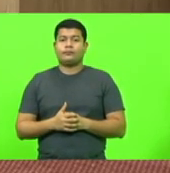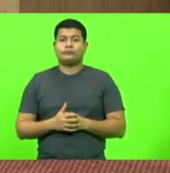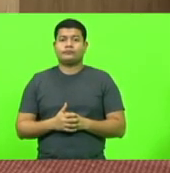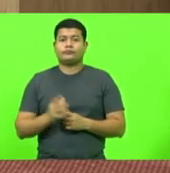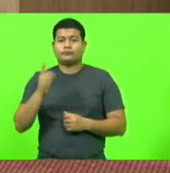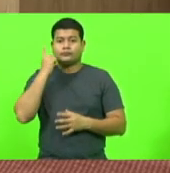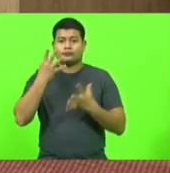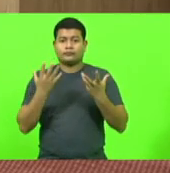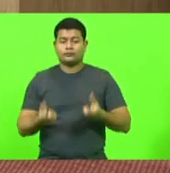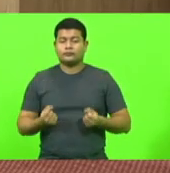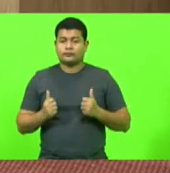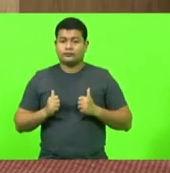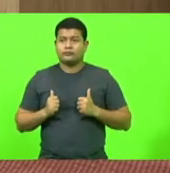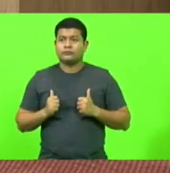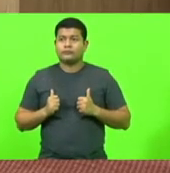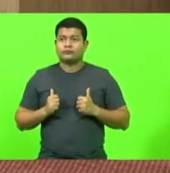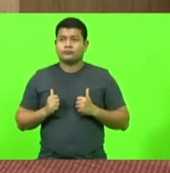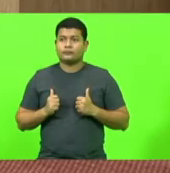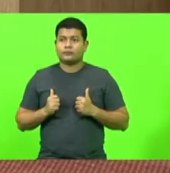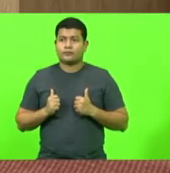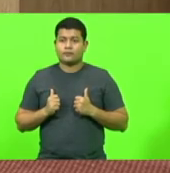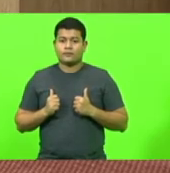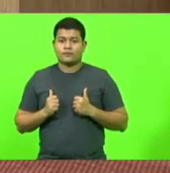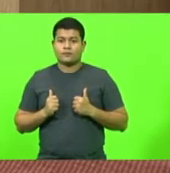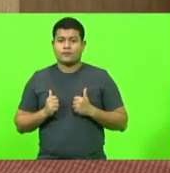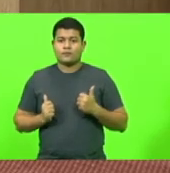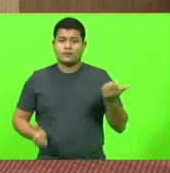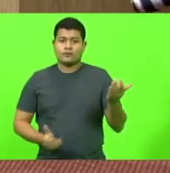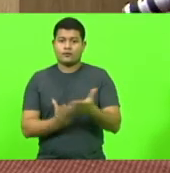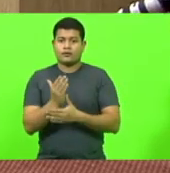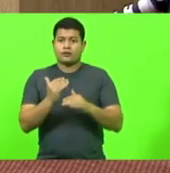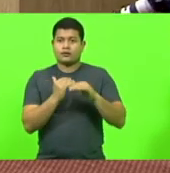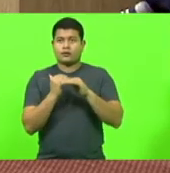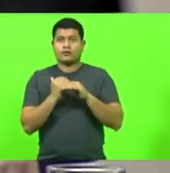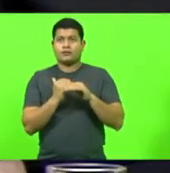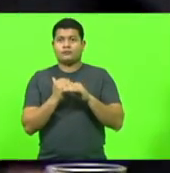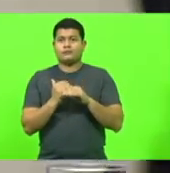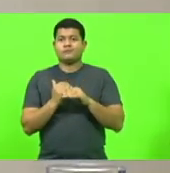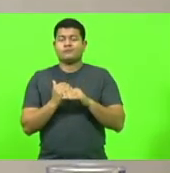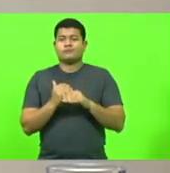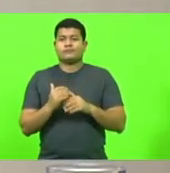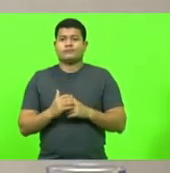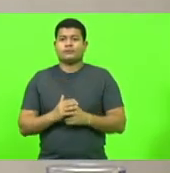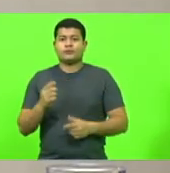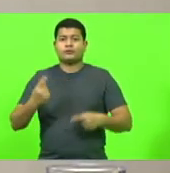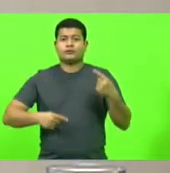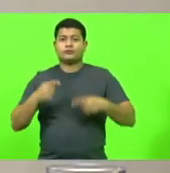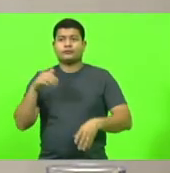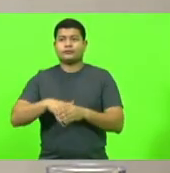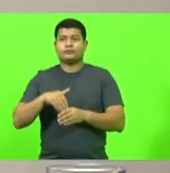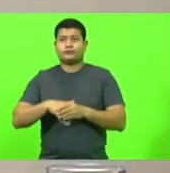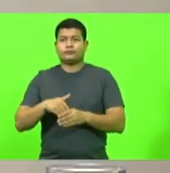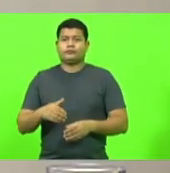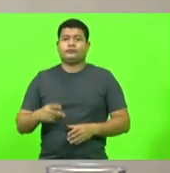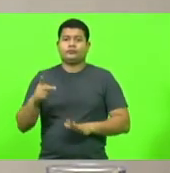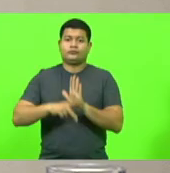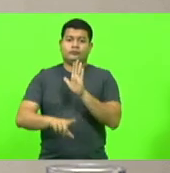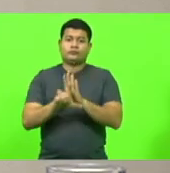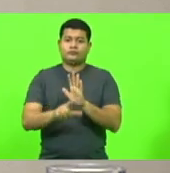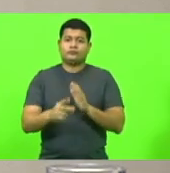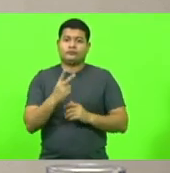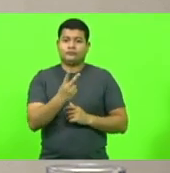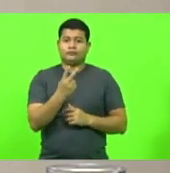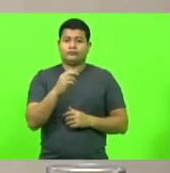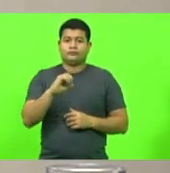Deputados que aprovam, permaneçam como se encontram. Aprovado por unanimidade. Discussão e votação em turno único do projeto de lei